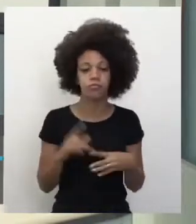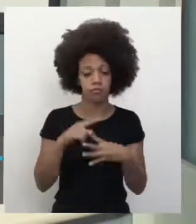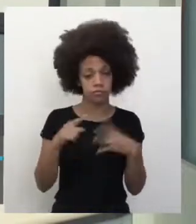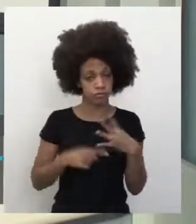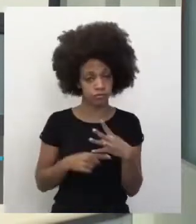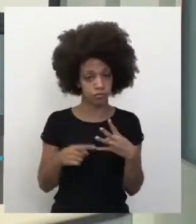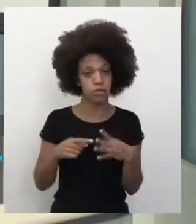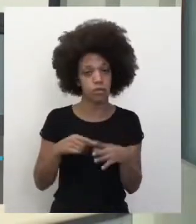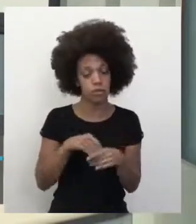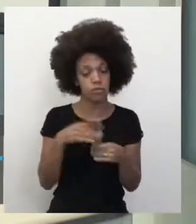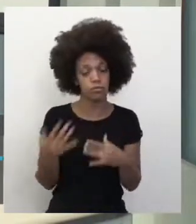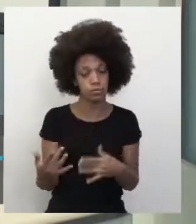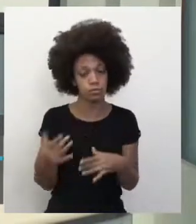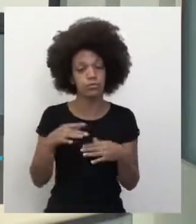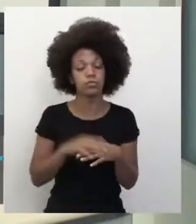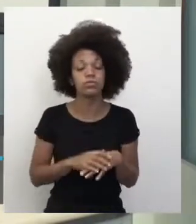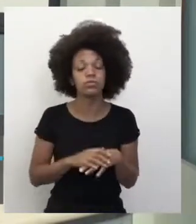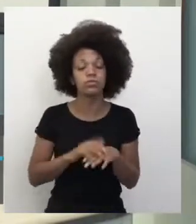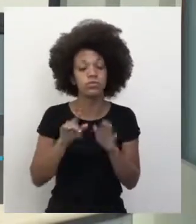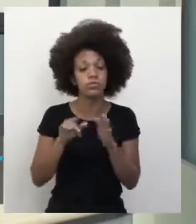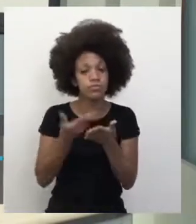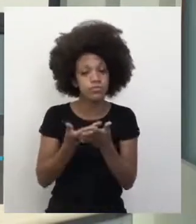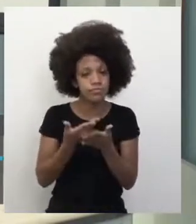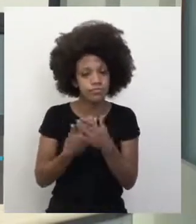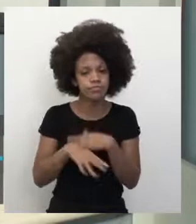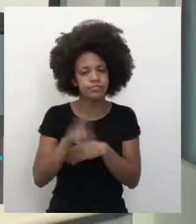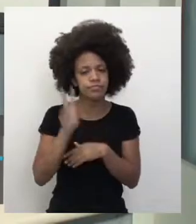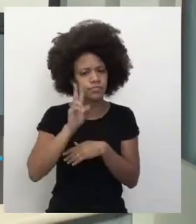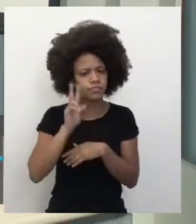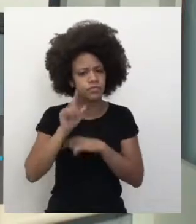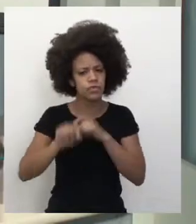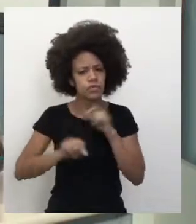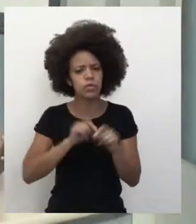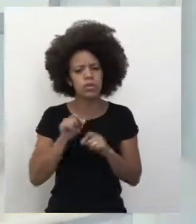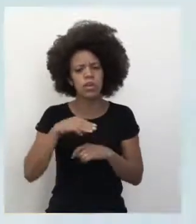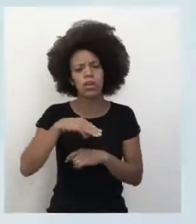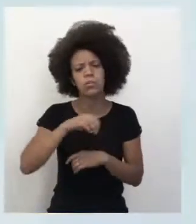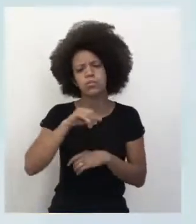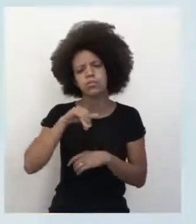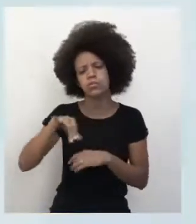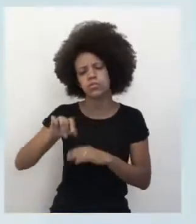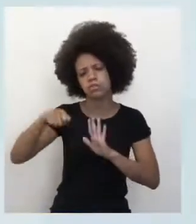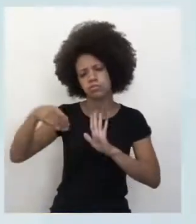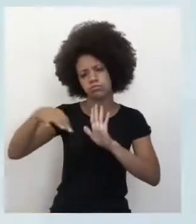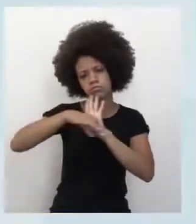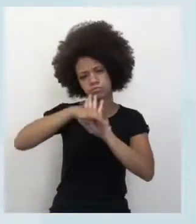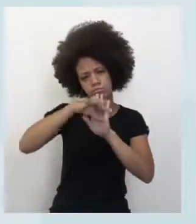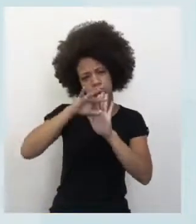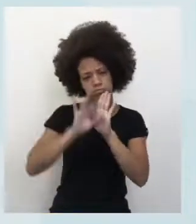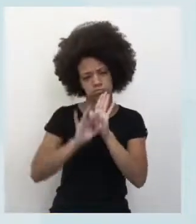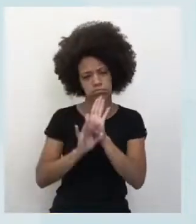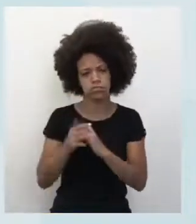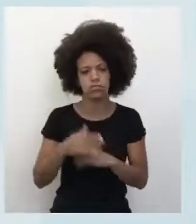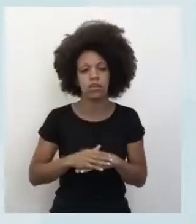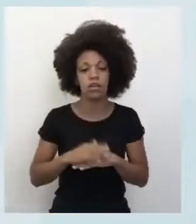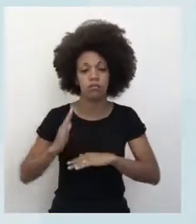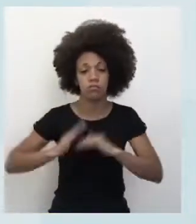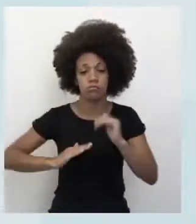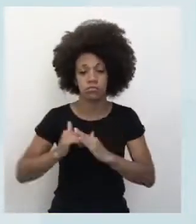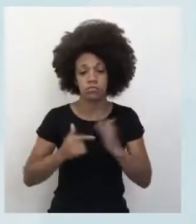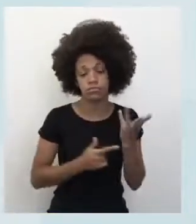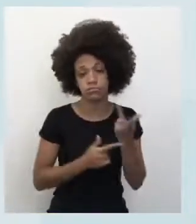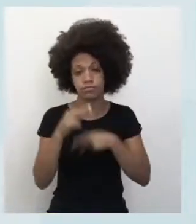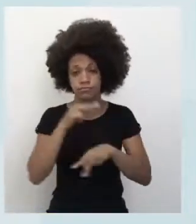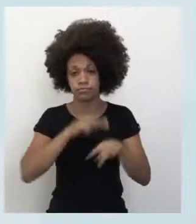trabalhar dessa vez com mosaico. Relembrando que é mosaico que vocês já tiveram na aula passada. É uma modalidade das artes visuais